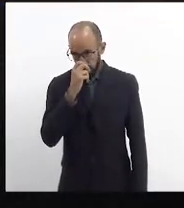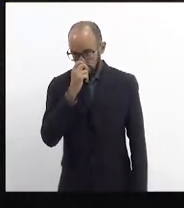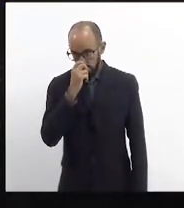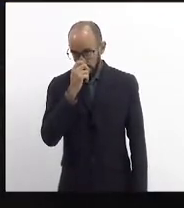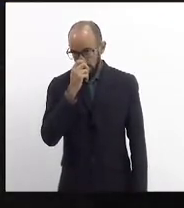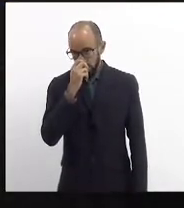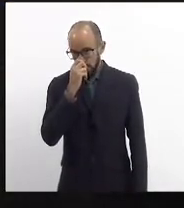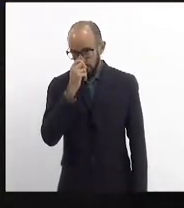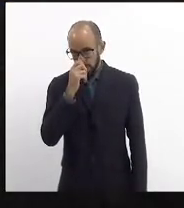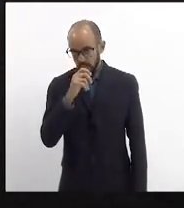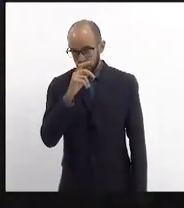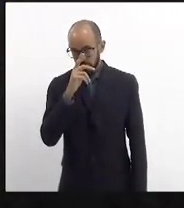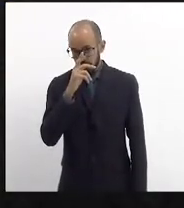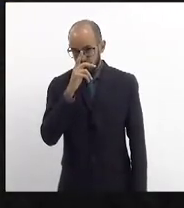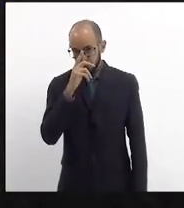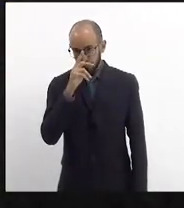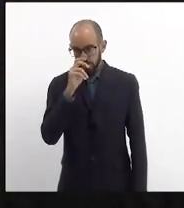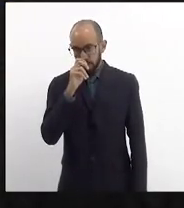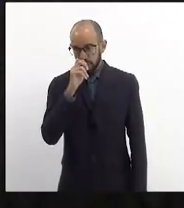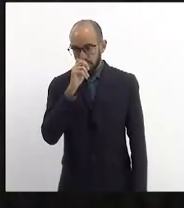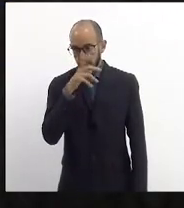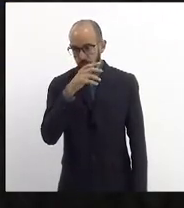E aí